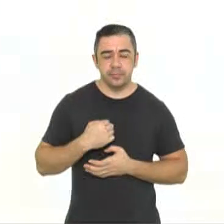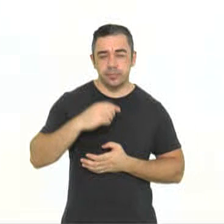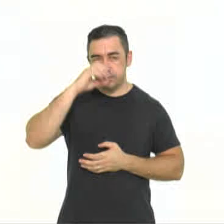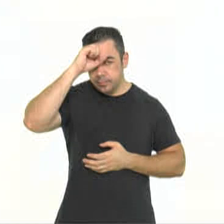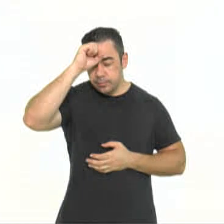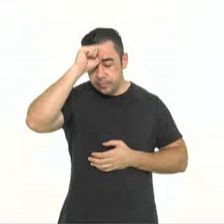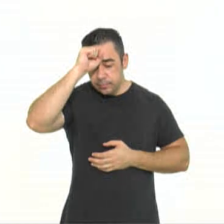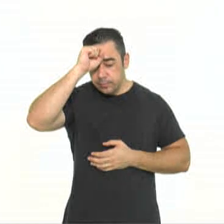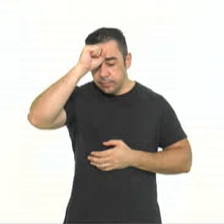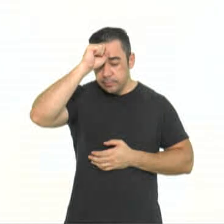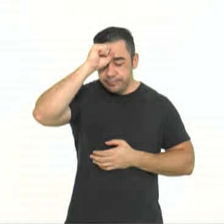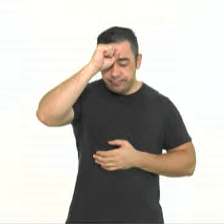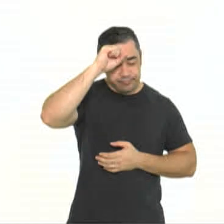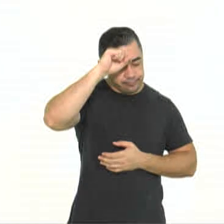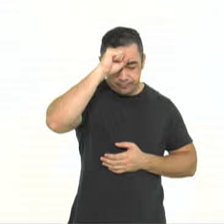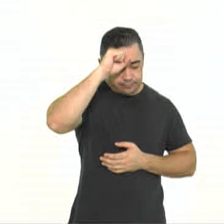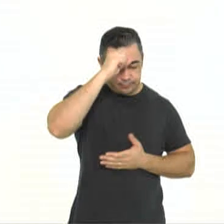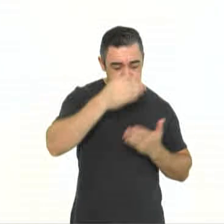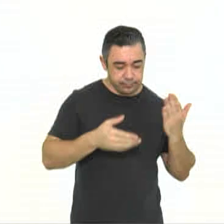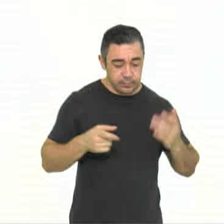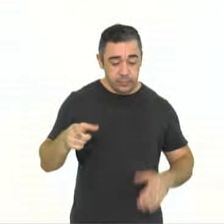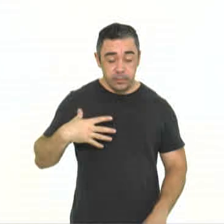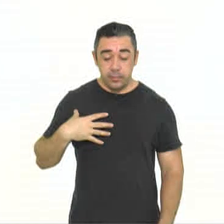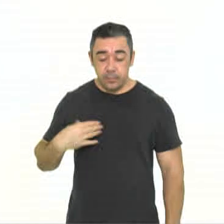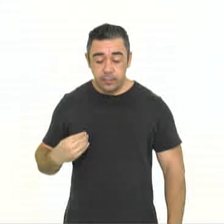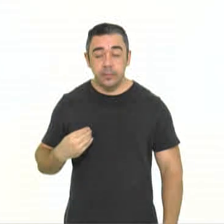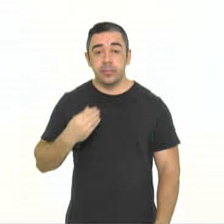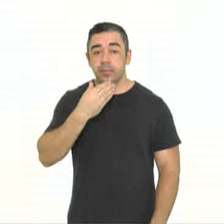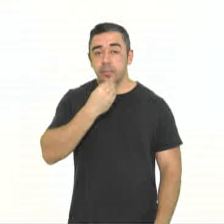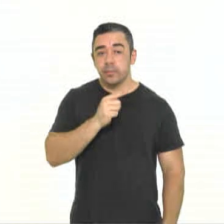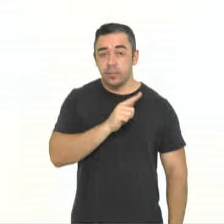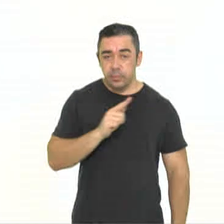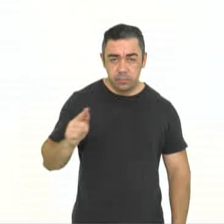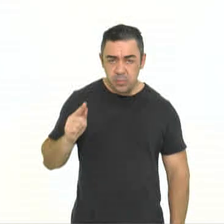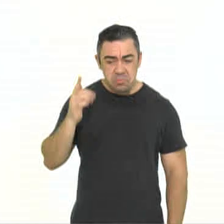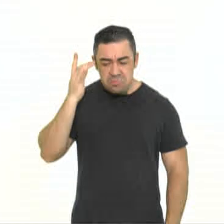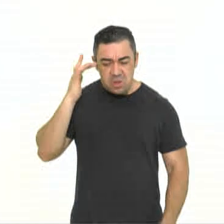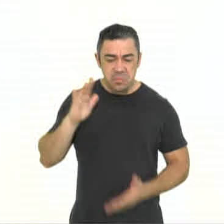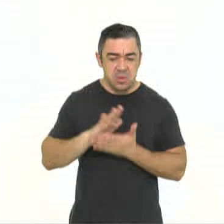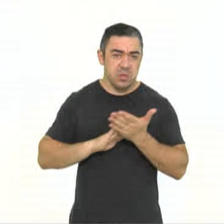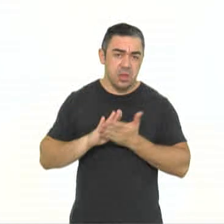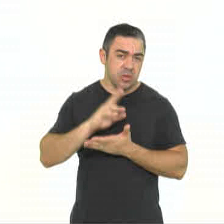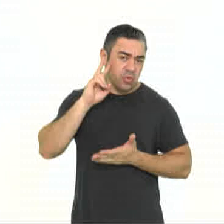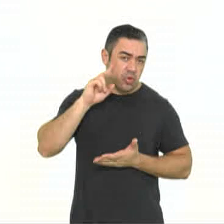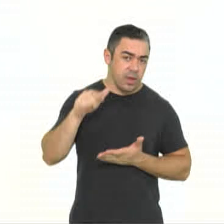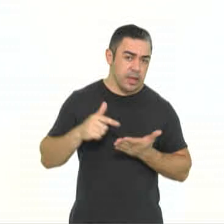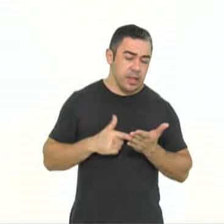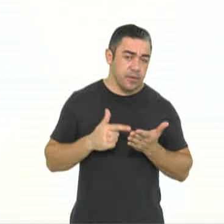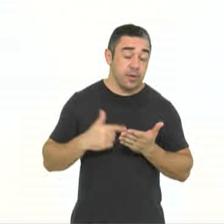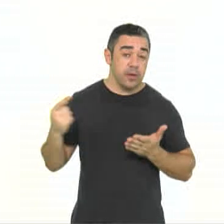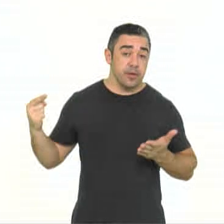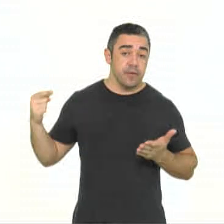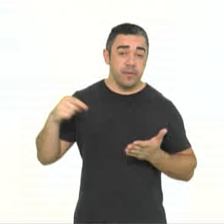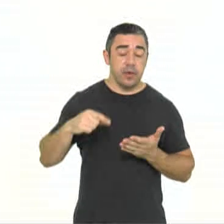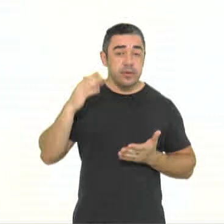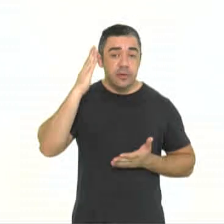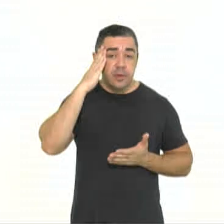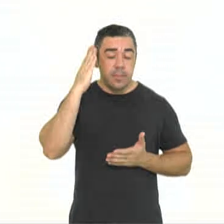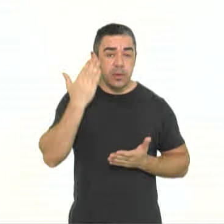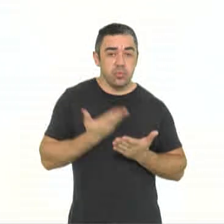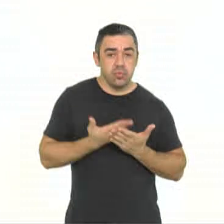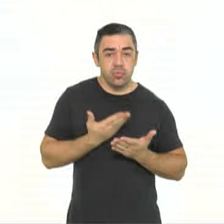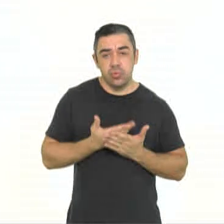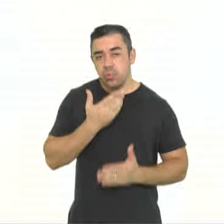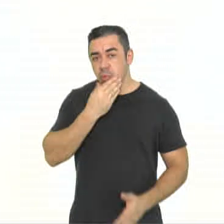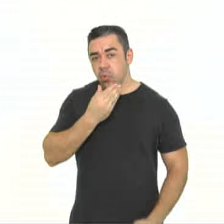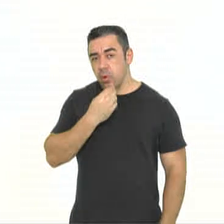aprendia e desaprendia. A filha e o genro, penso que até aí nada sabiam da história do livro, vieram a ter notícias do estudo do